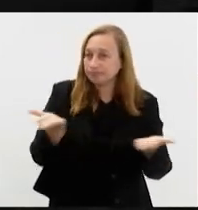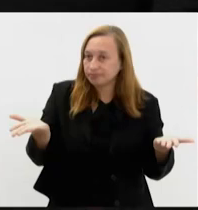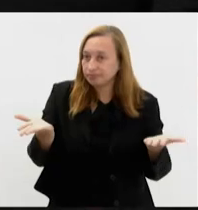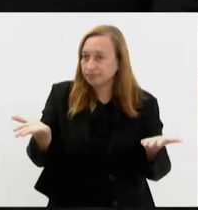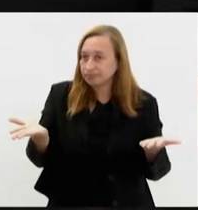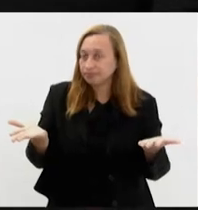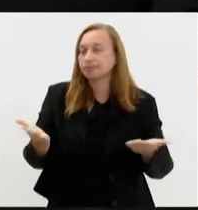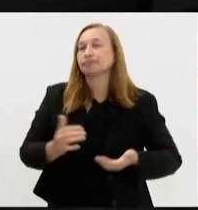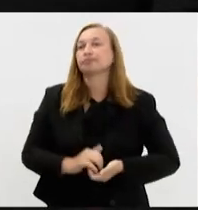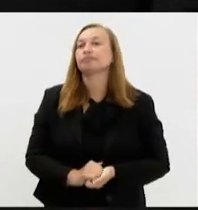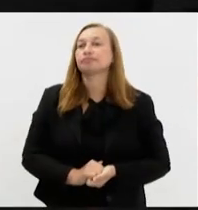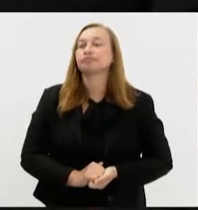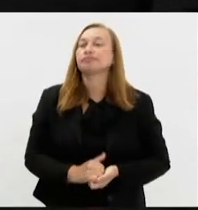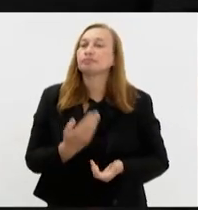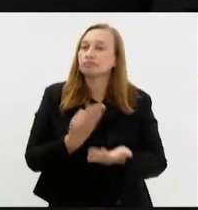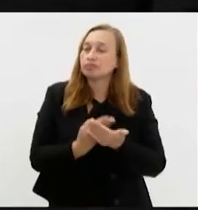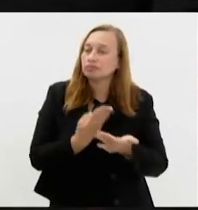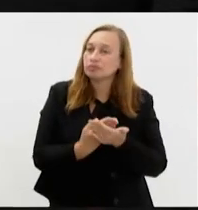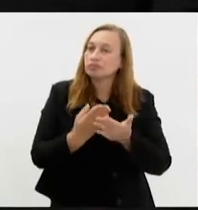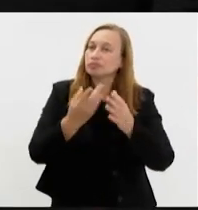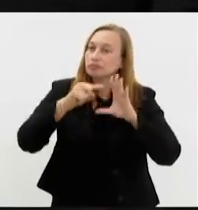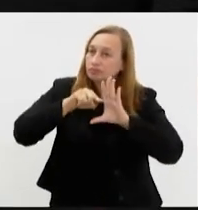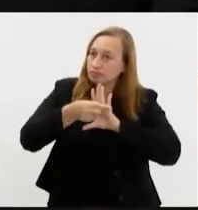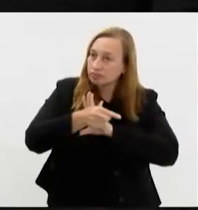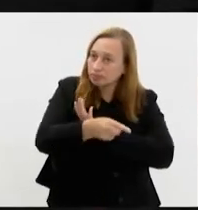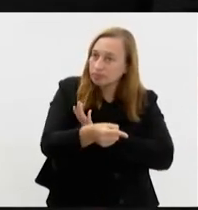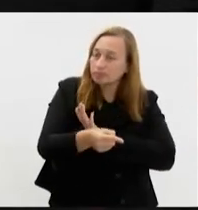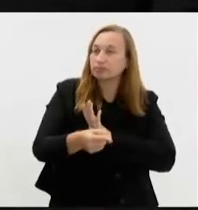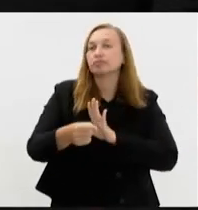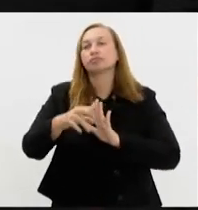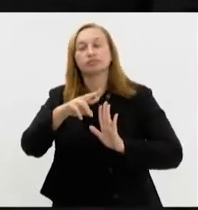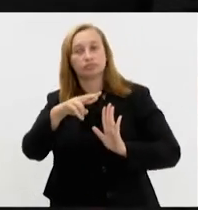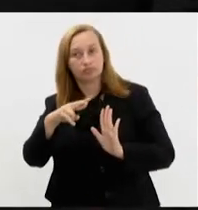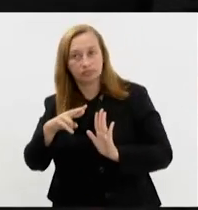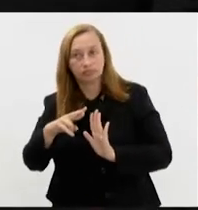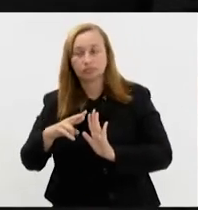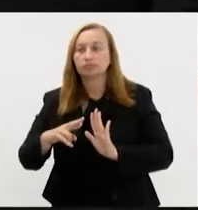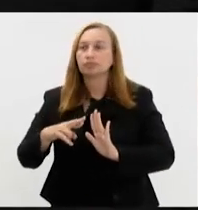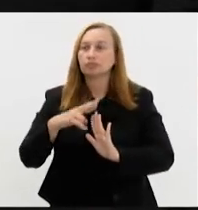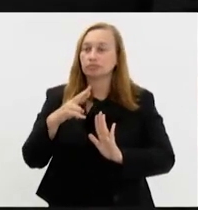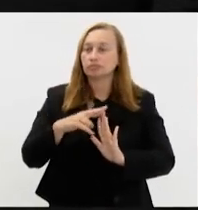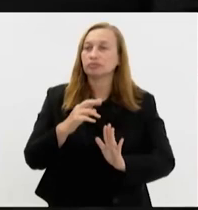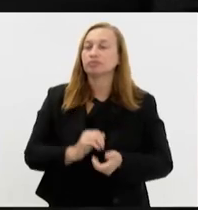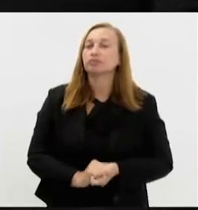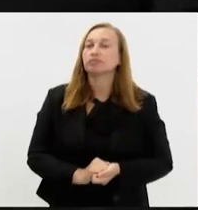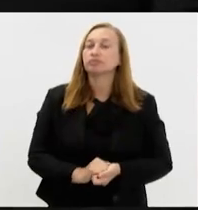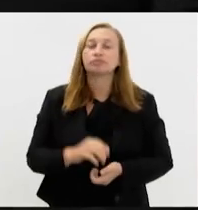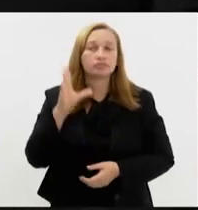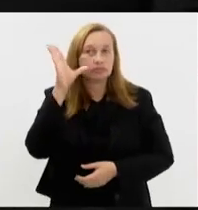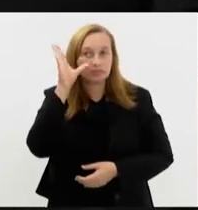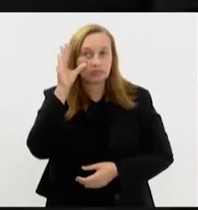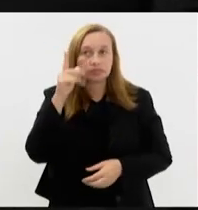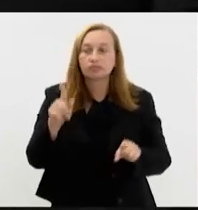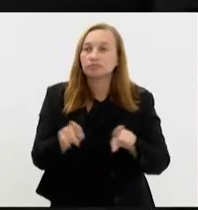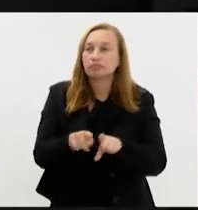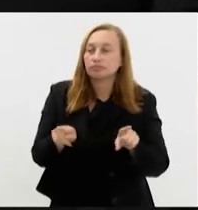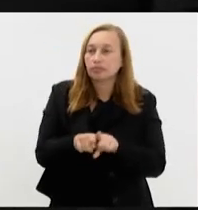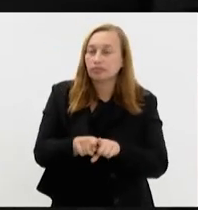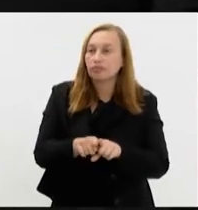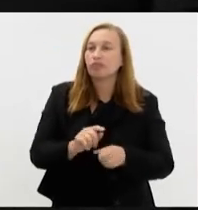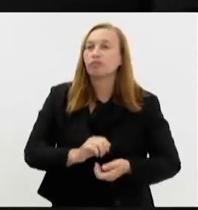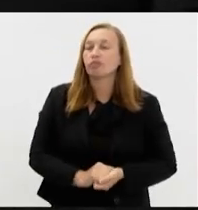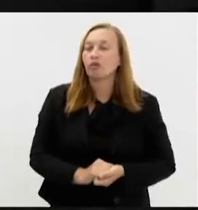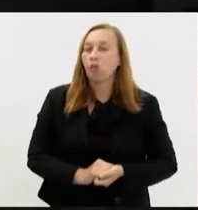e façam estudo mais detalhado dessa norma resolutiva interessante também inovação da